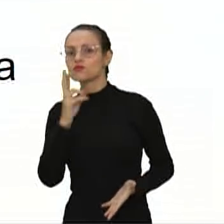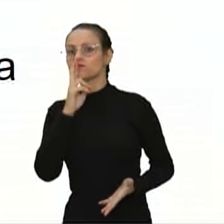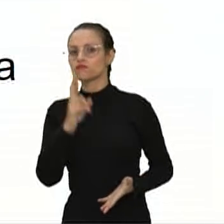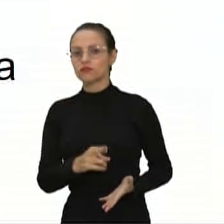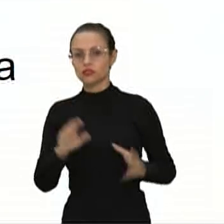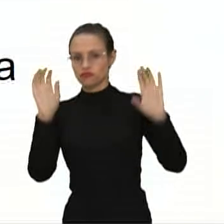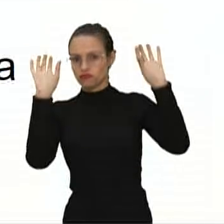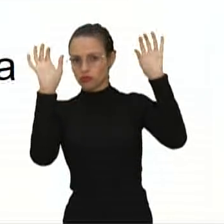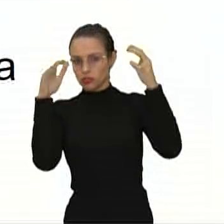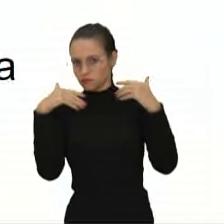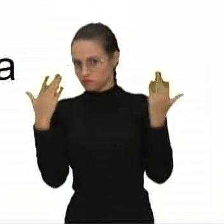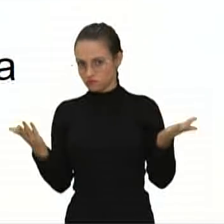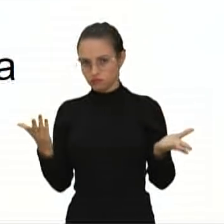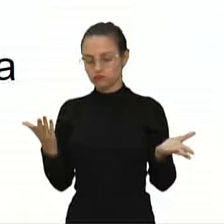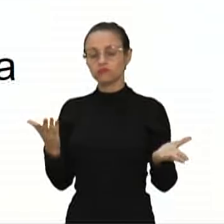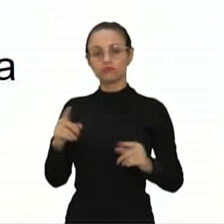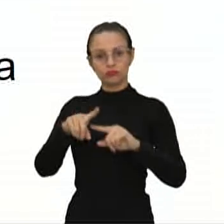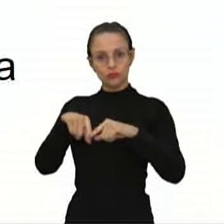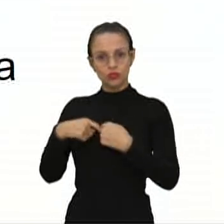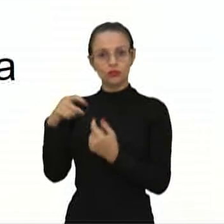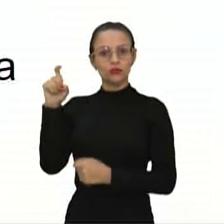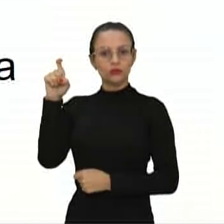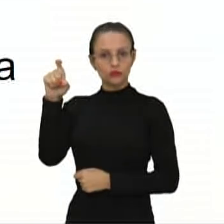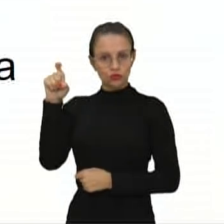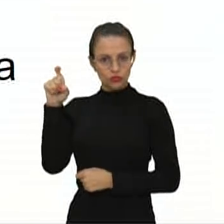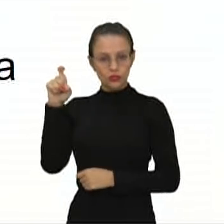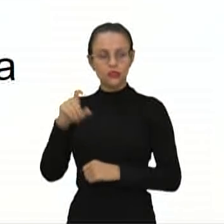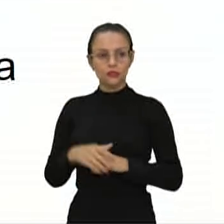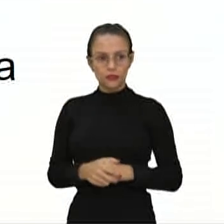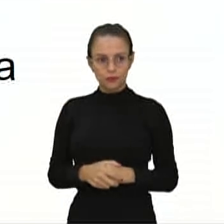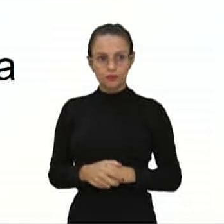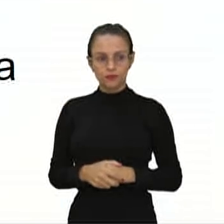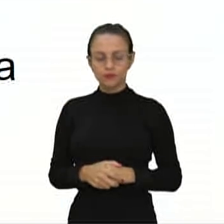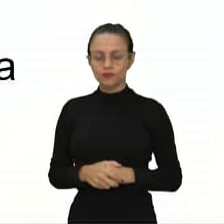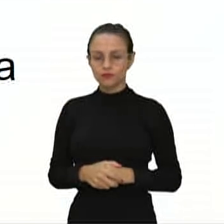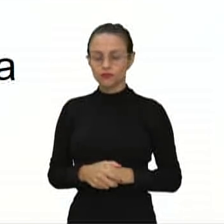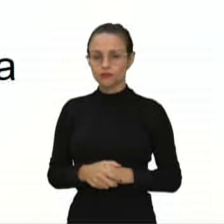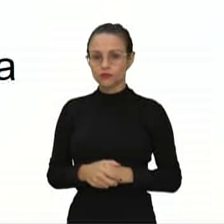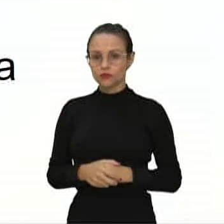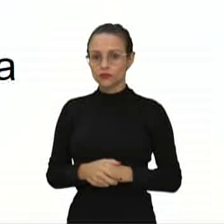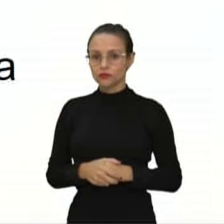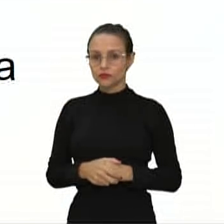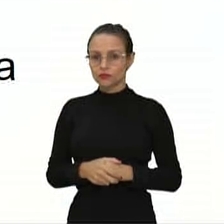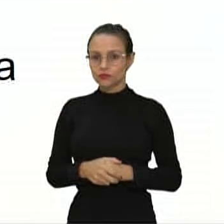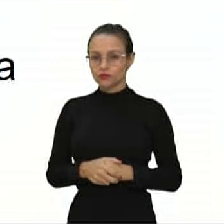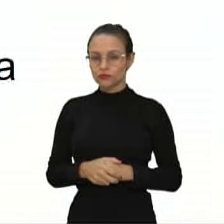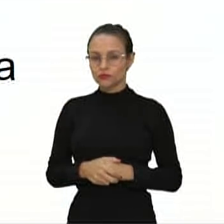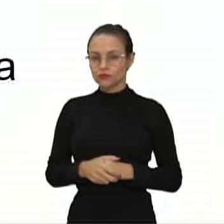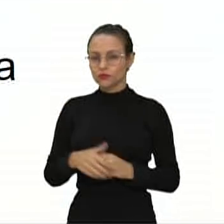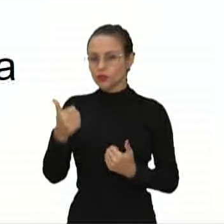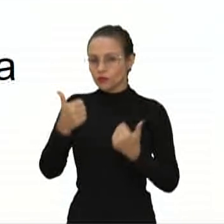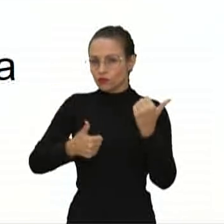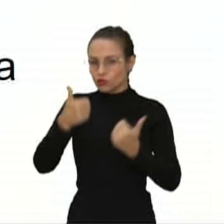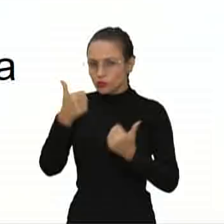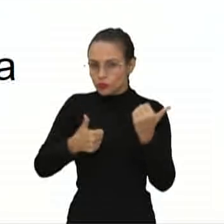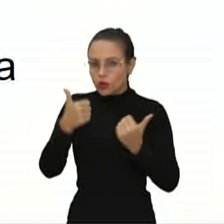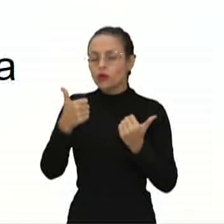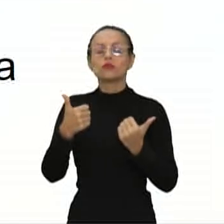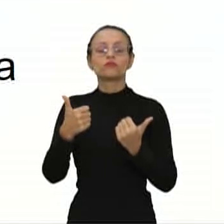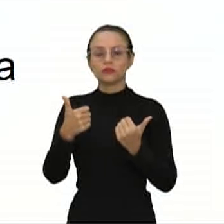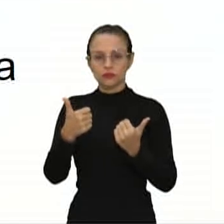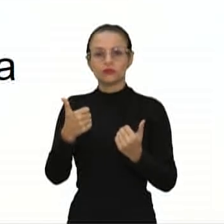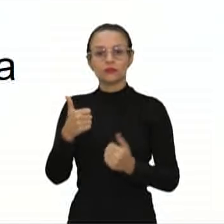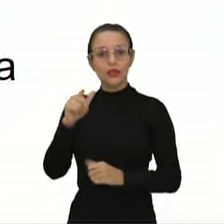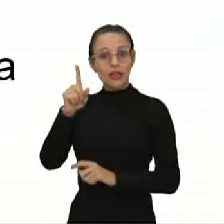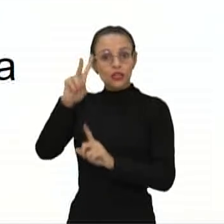responderam, tá? Então, por isso que nós utilizamos o X. Na modalidade de futebol, a gente sabe que é